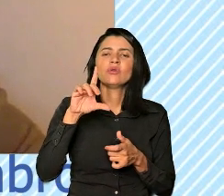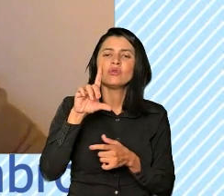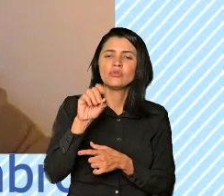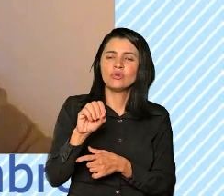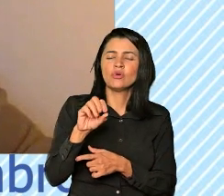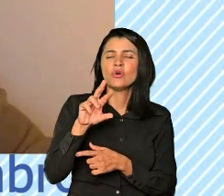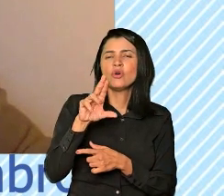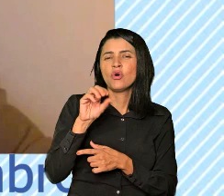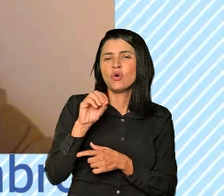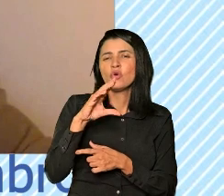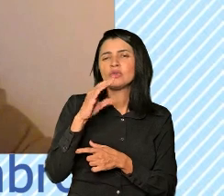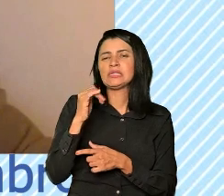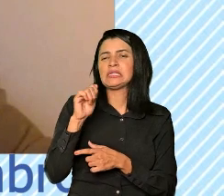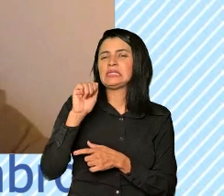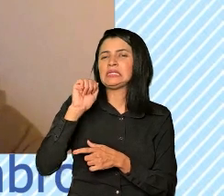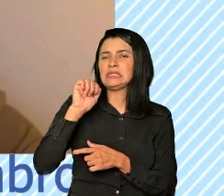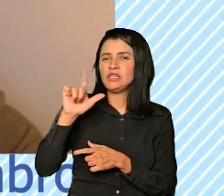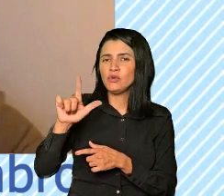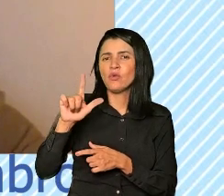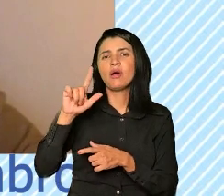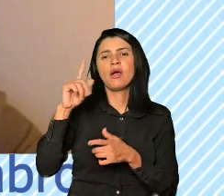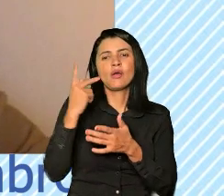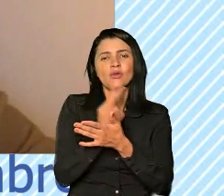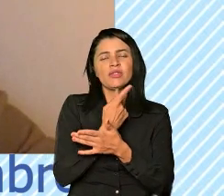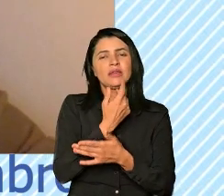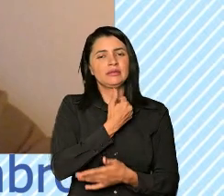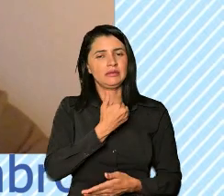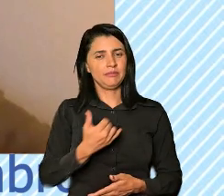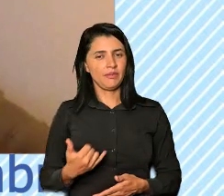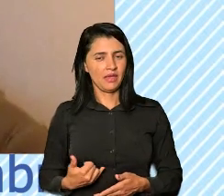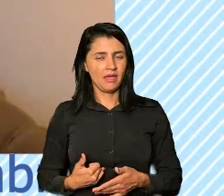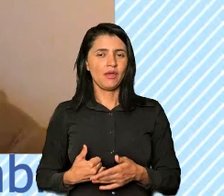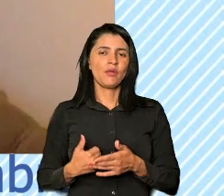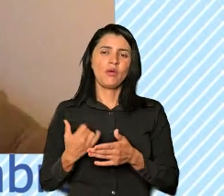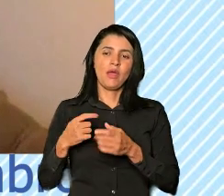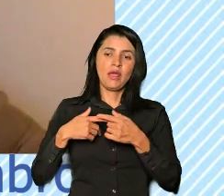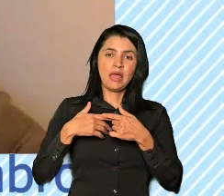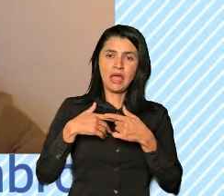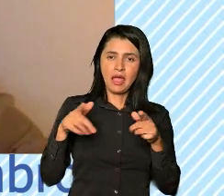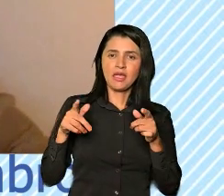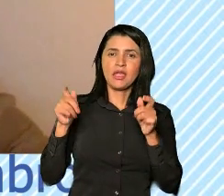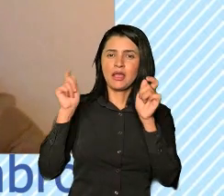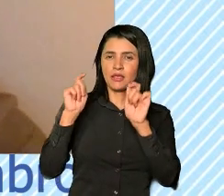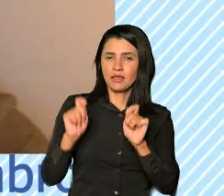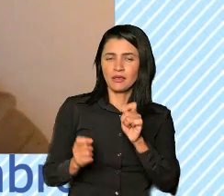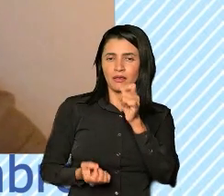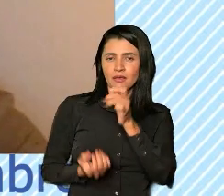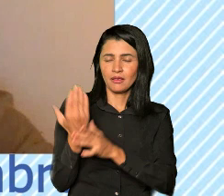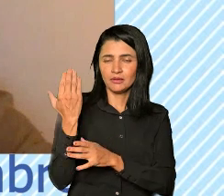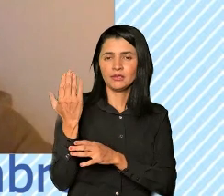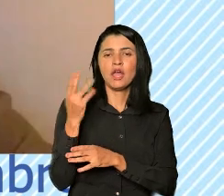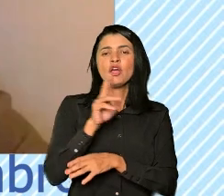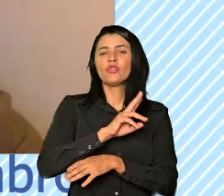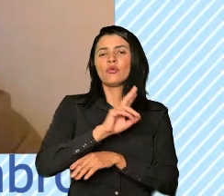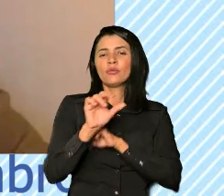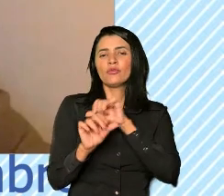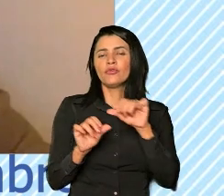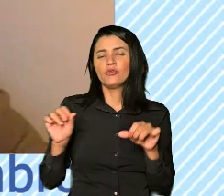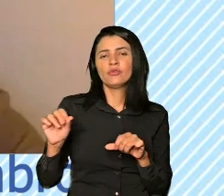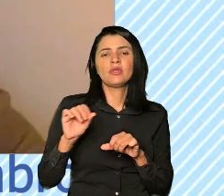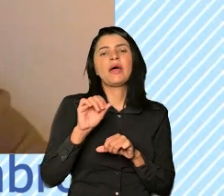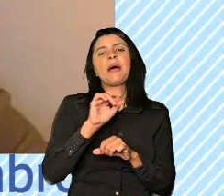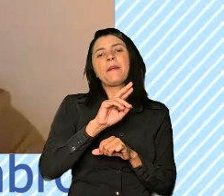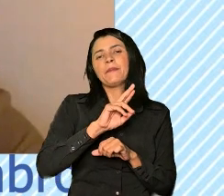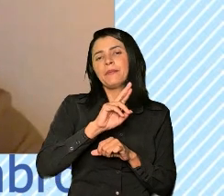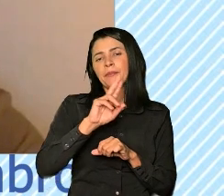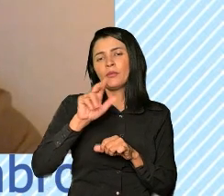Rocio. Vem o Império, né? A estátua é inaugurada e passa a se chamar Praça da